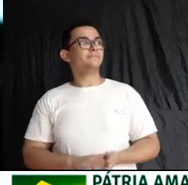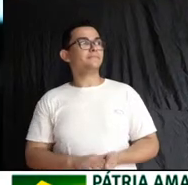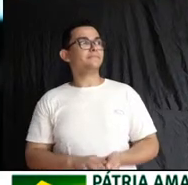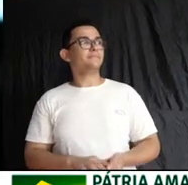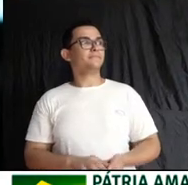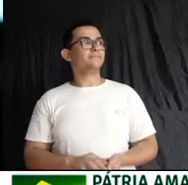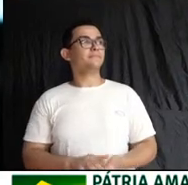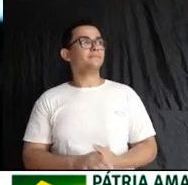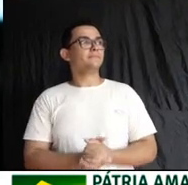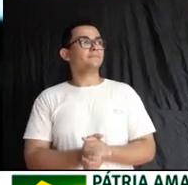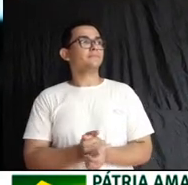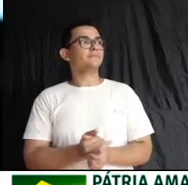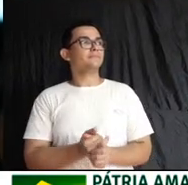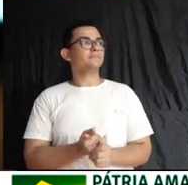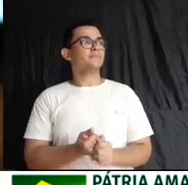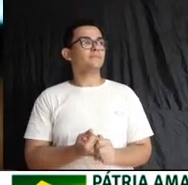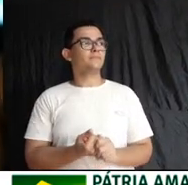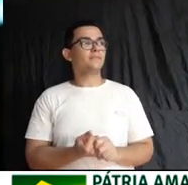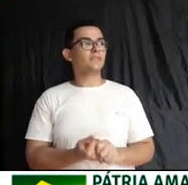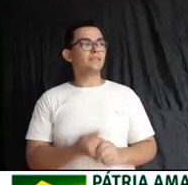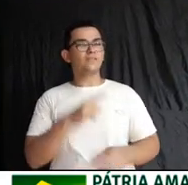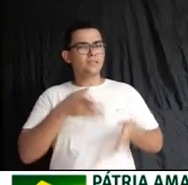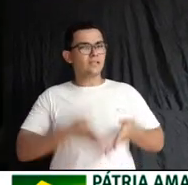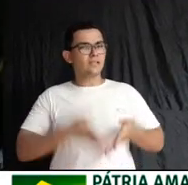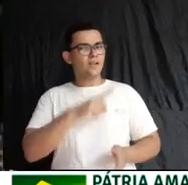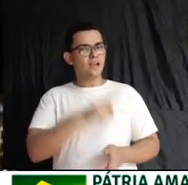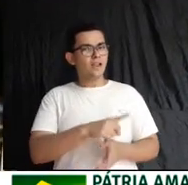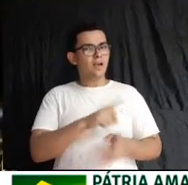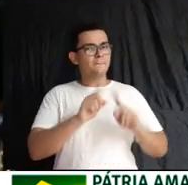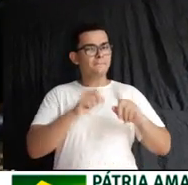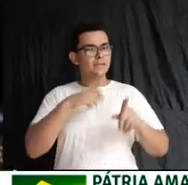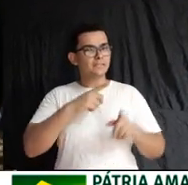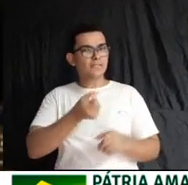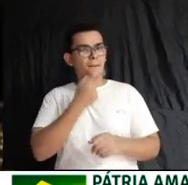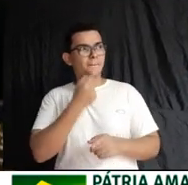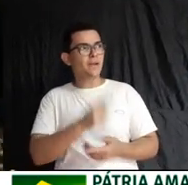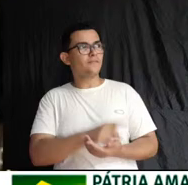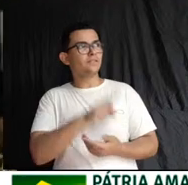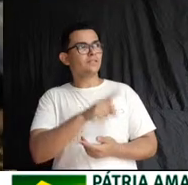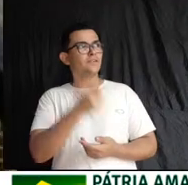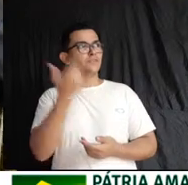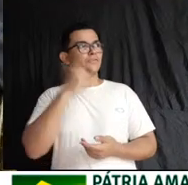Você não é cearense, mas você tem uma no bolso. Se consegue contar uma rapidinho?